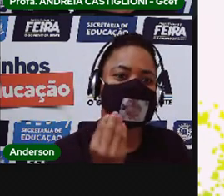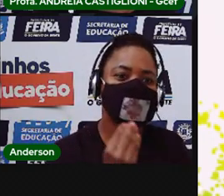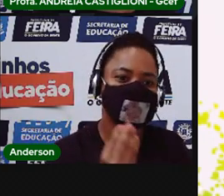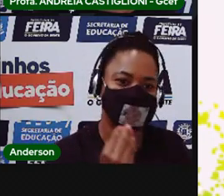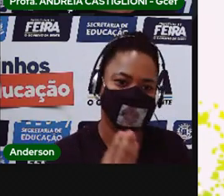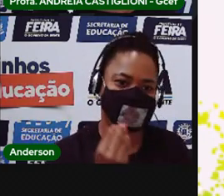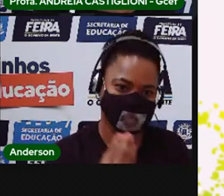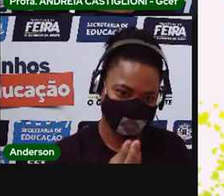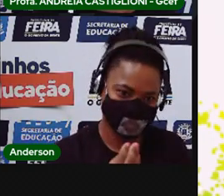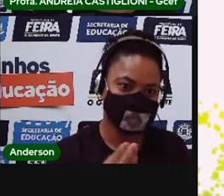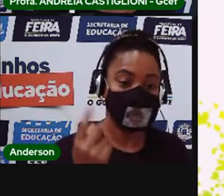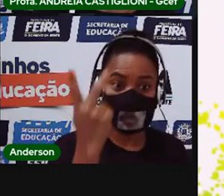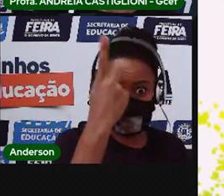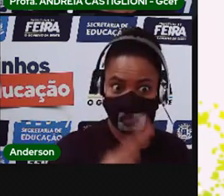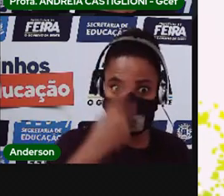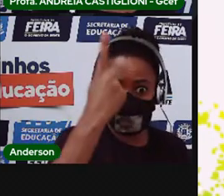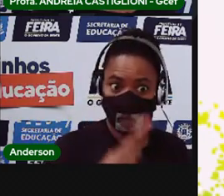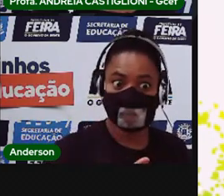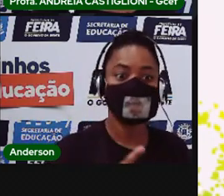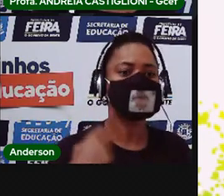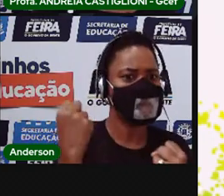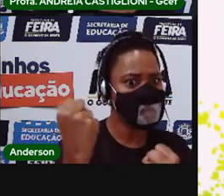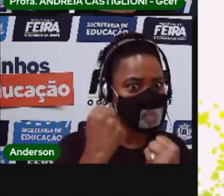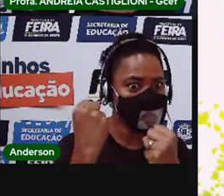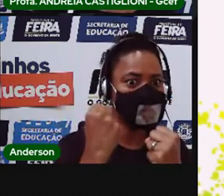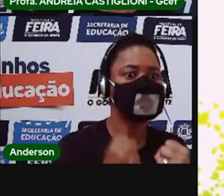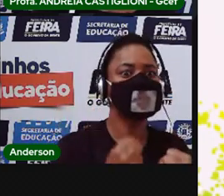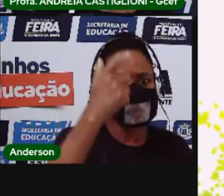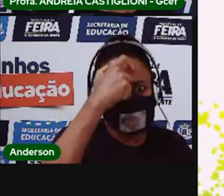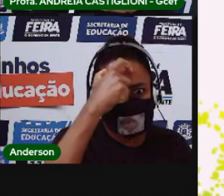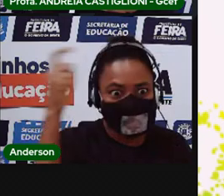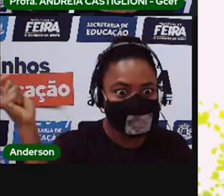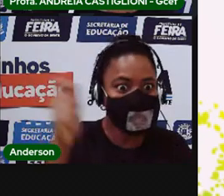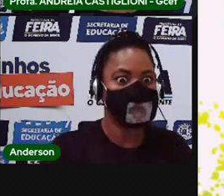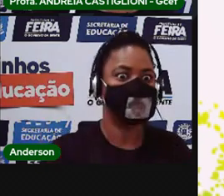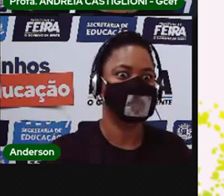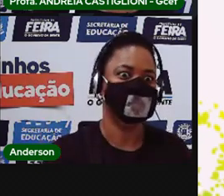do seu potencial. Para outro,